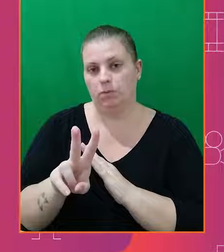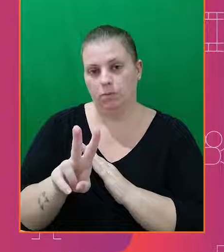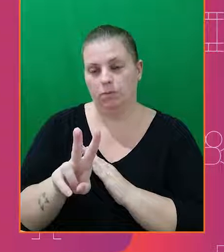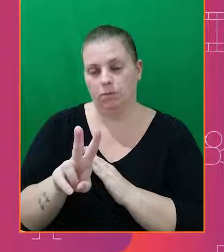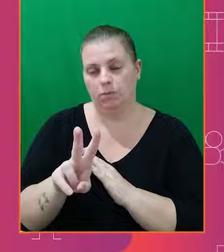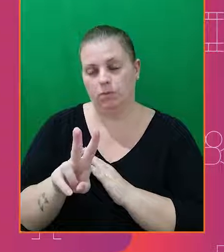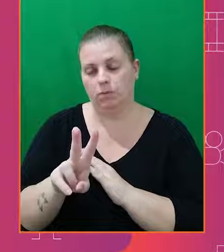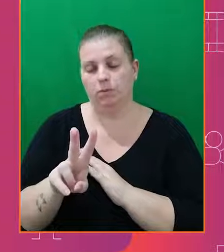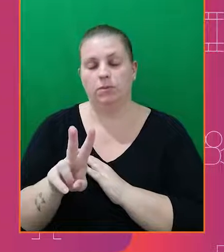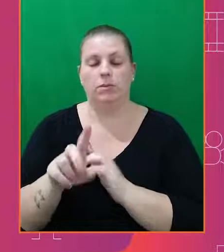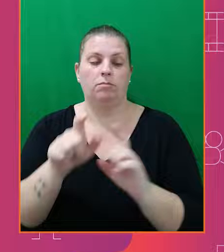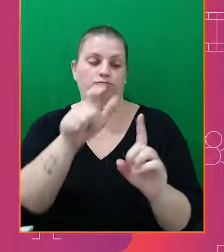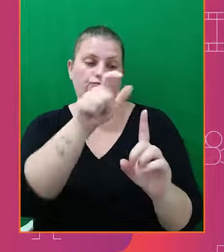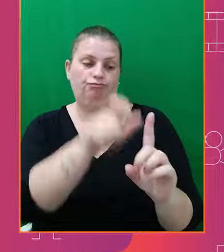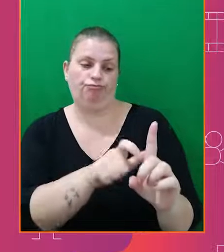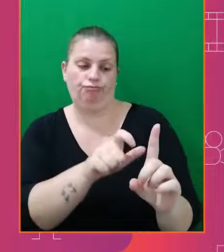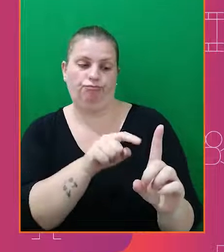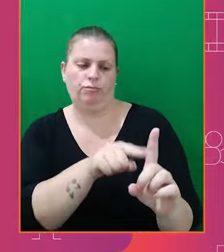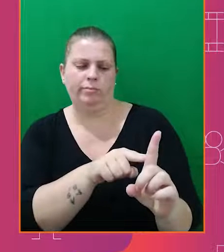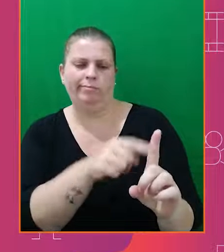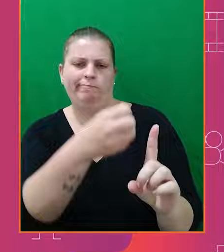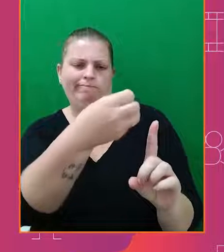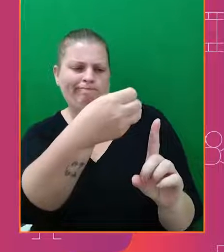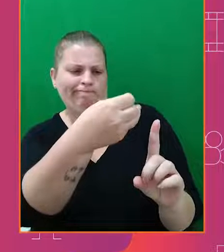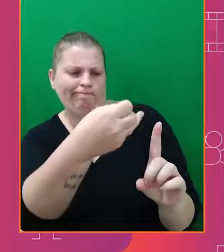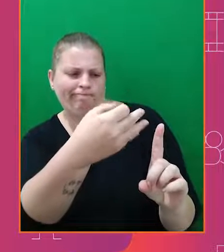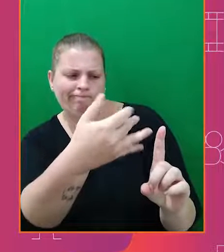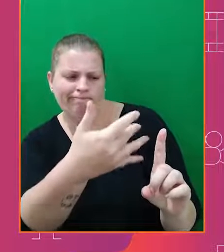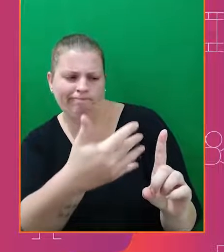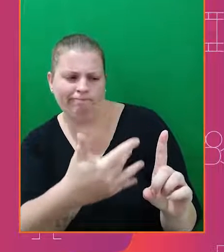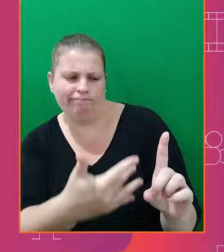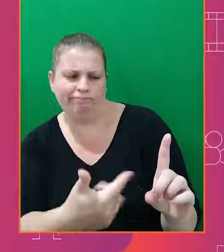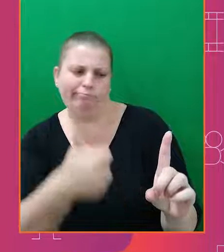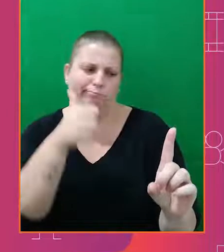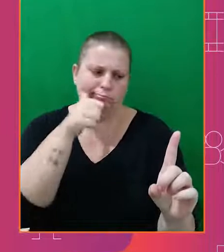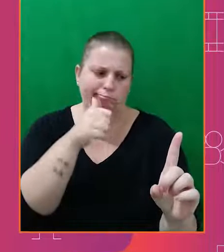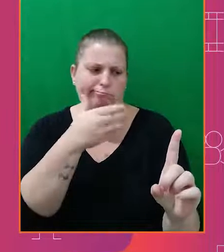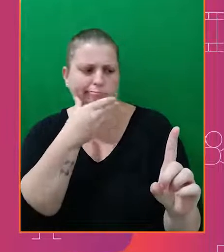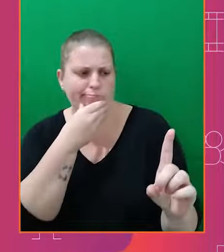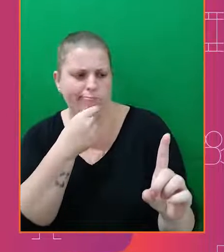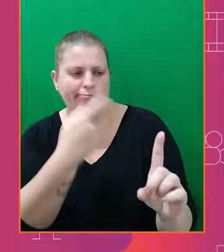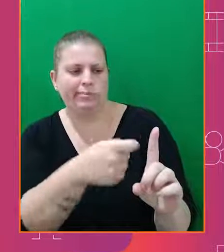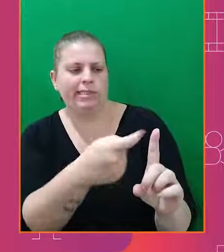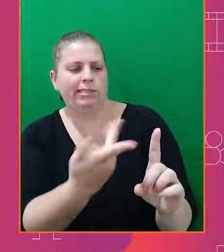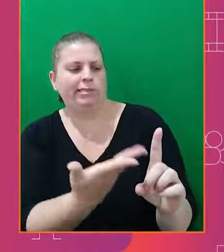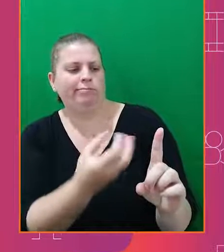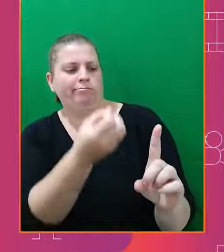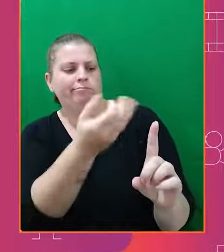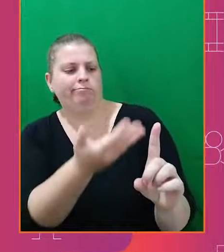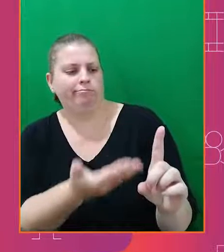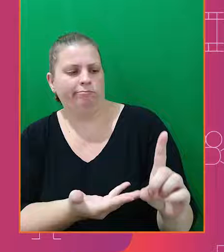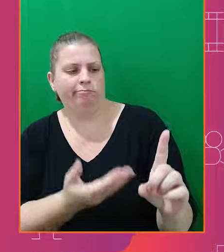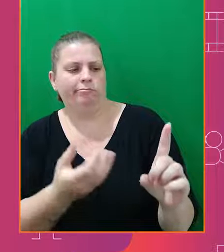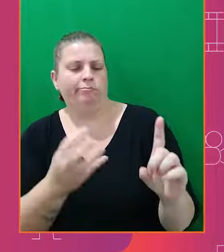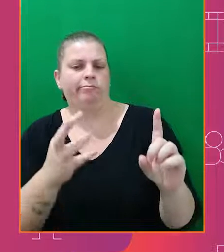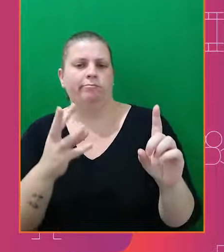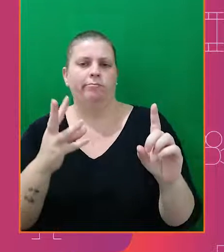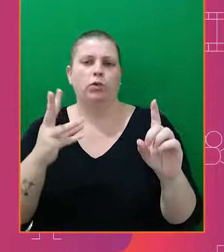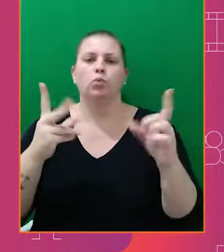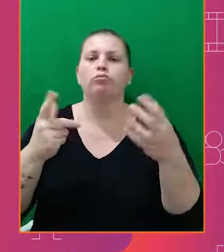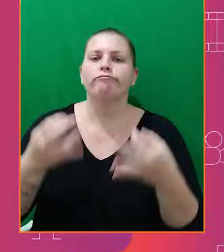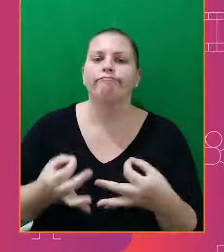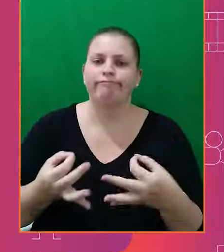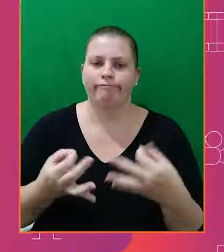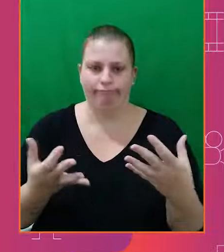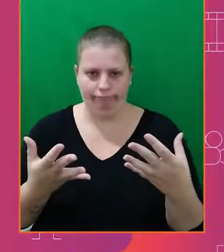2, sobre o personagem. Descrever o personagem ou a personagem é dar-lhes qualidades, ao invés de